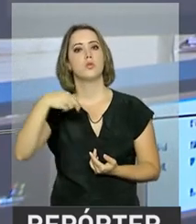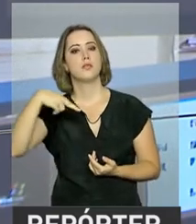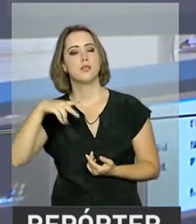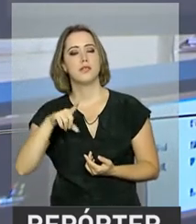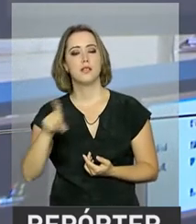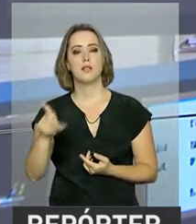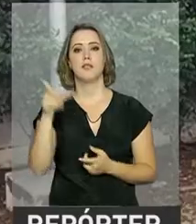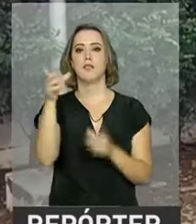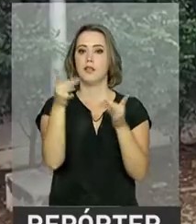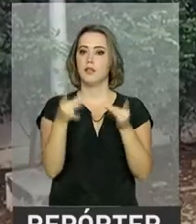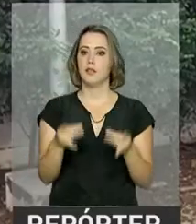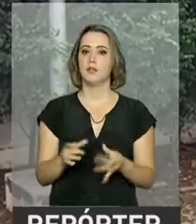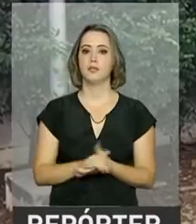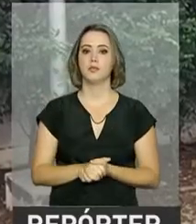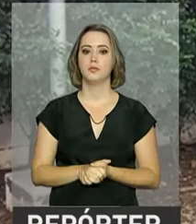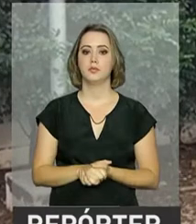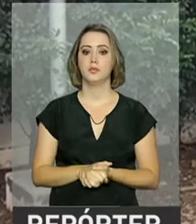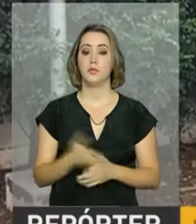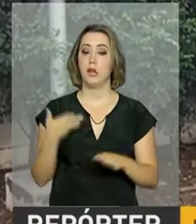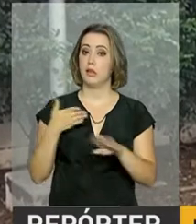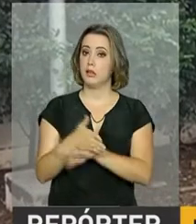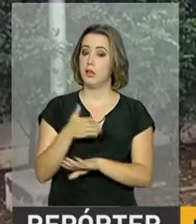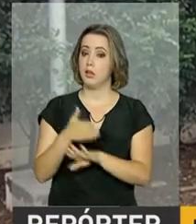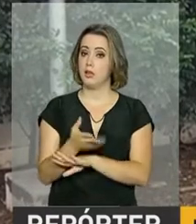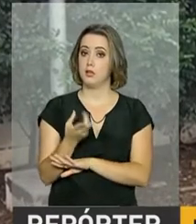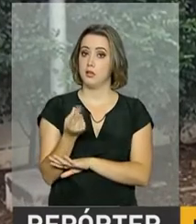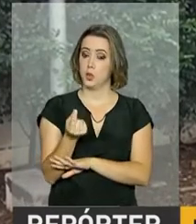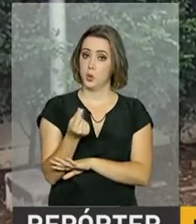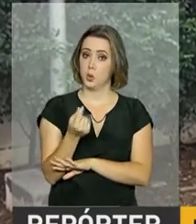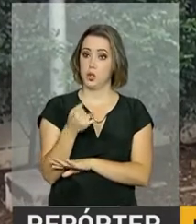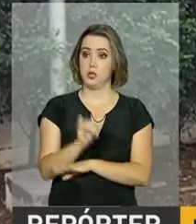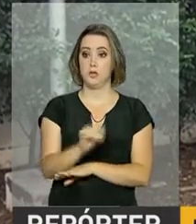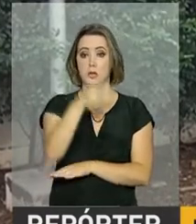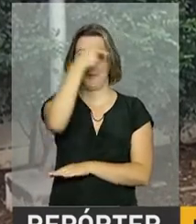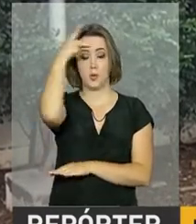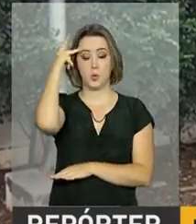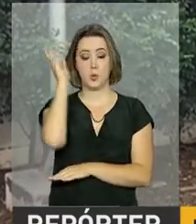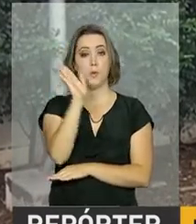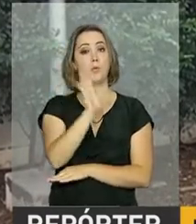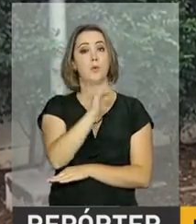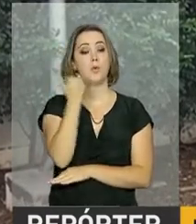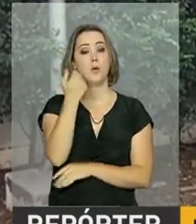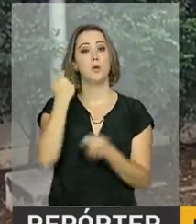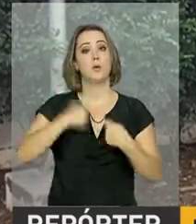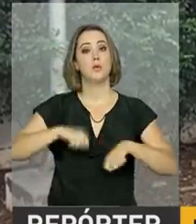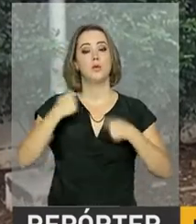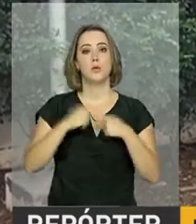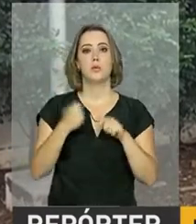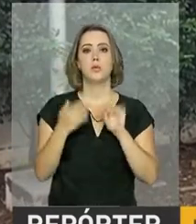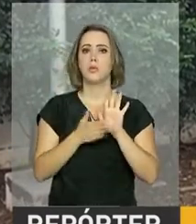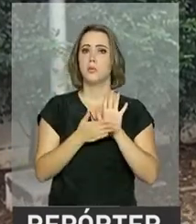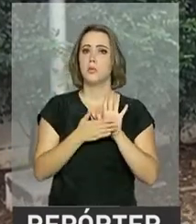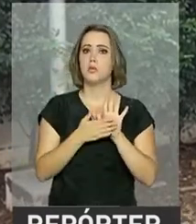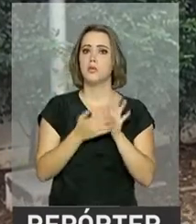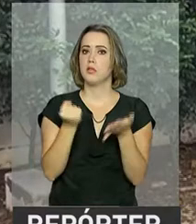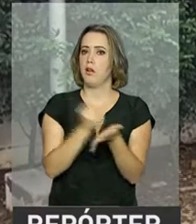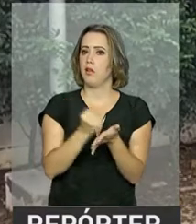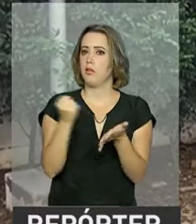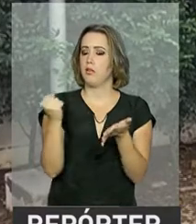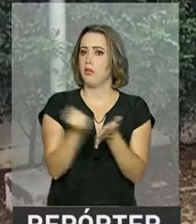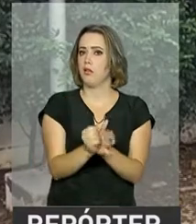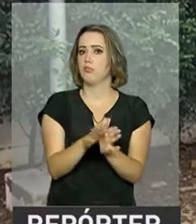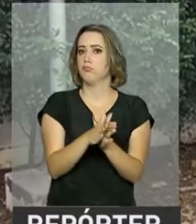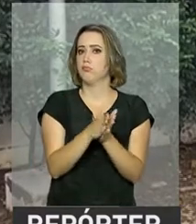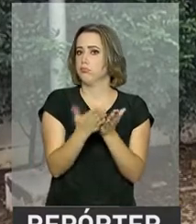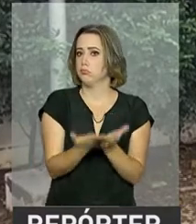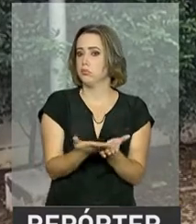gente. Para ter acesso ao dinheiro em caso de morte do titular da conta inativa, é necessário apresentar a carteira de trabalho do